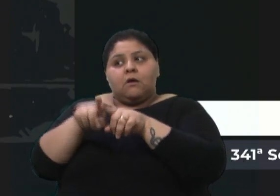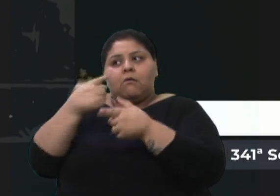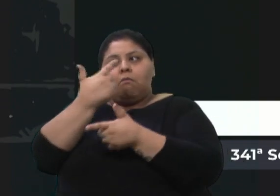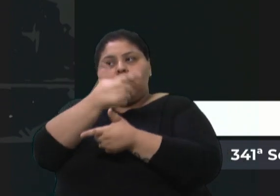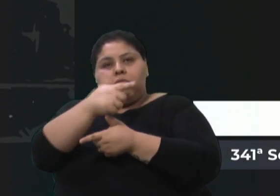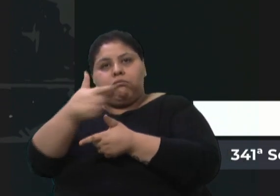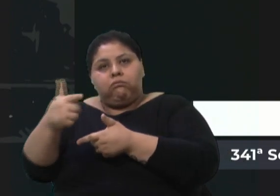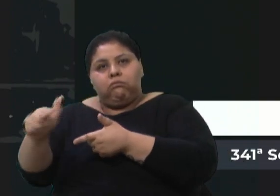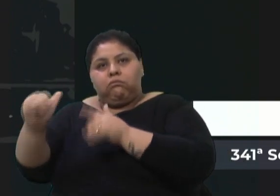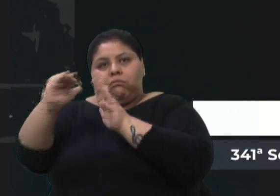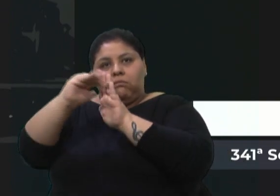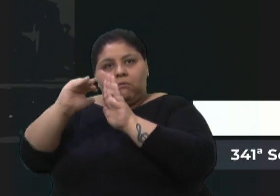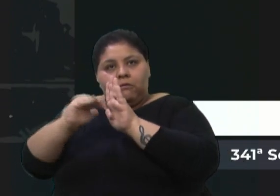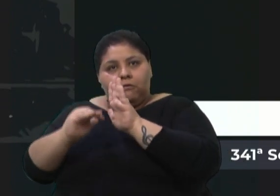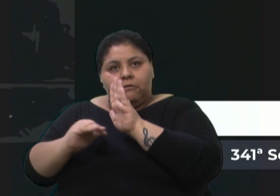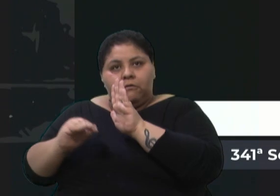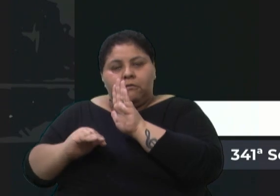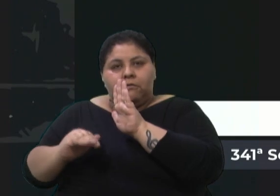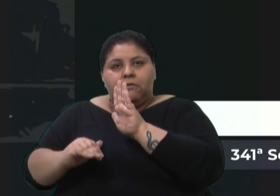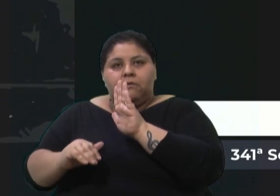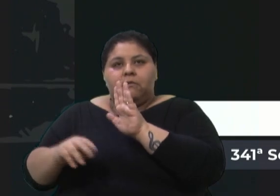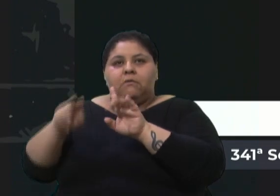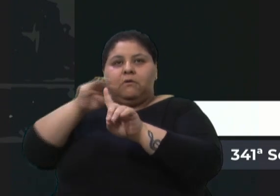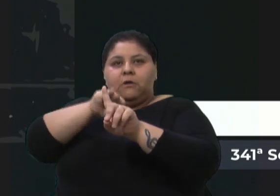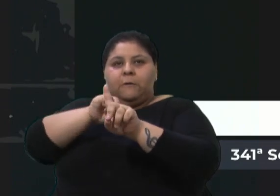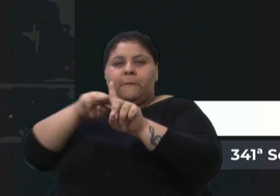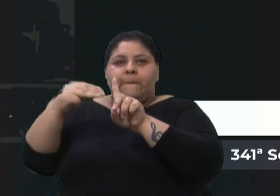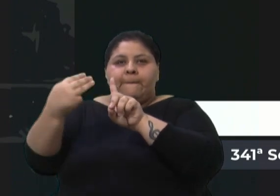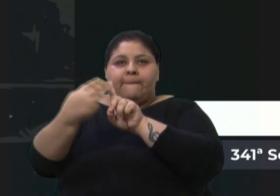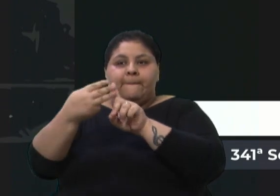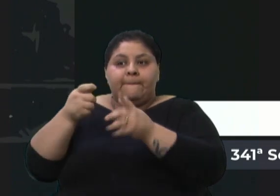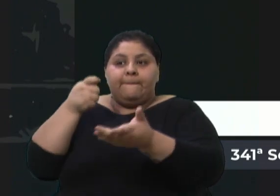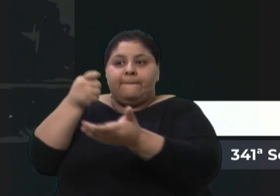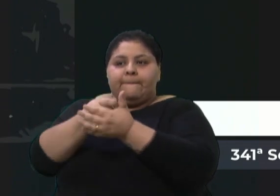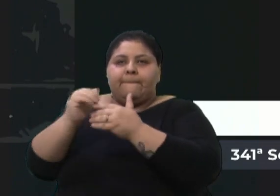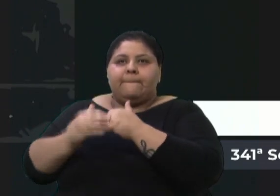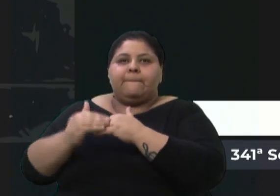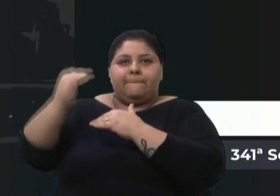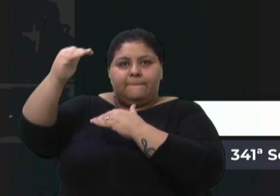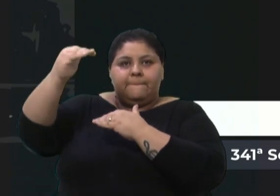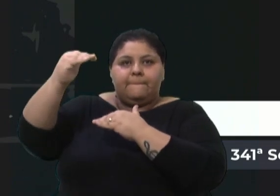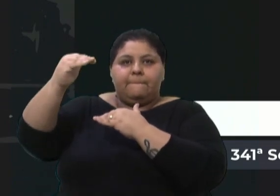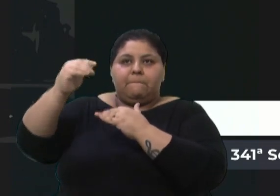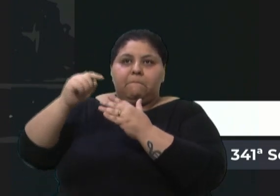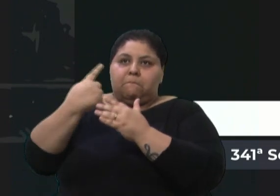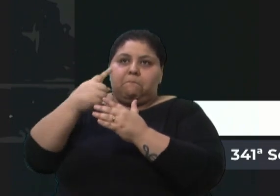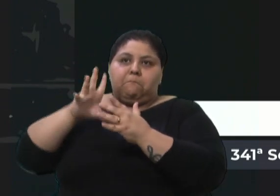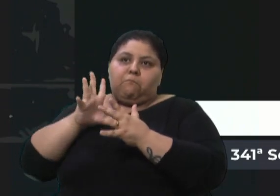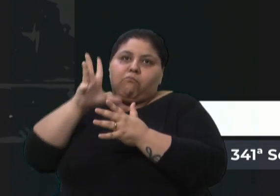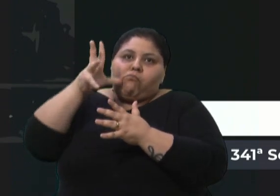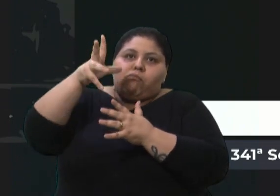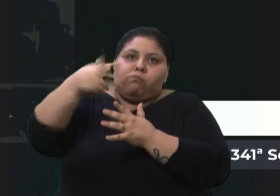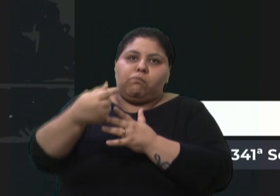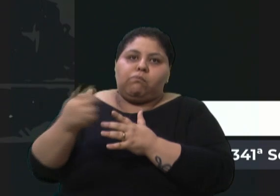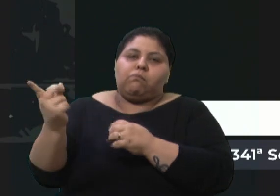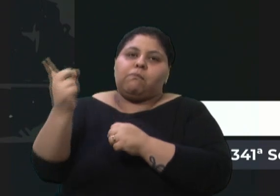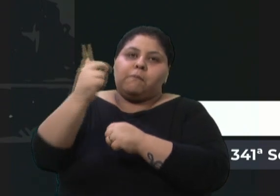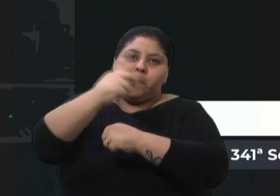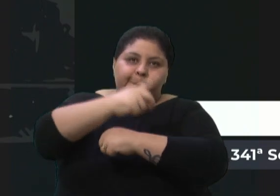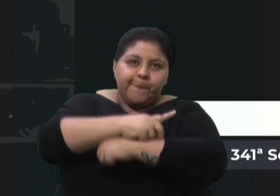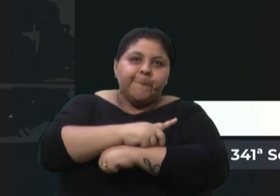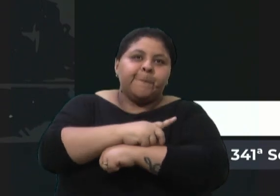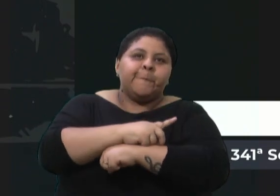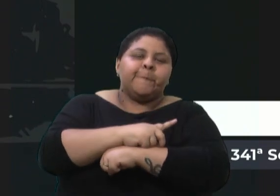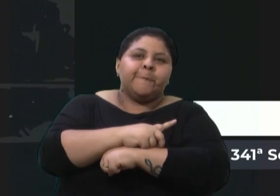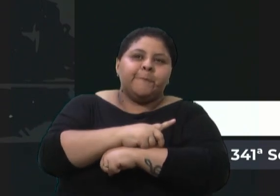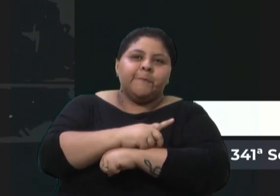mercado paga mais, por isso que o Neymar vai ganhar R$ 1 milhão por dia, né? O mercado paga, a audiência maior e paga mais. Não é nada